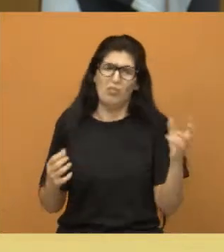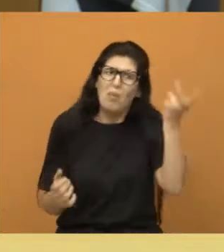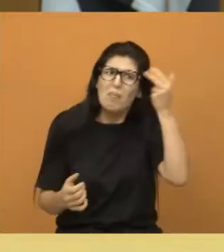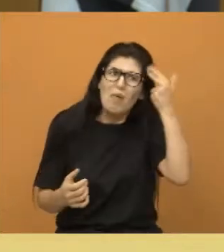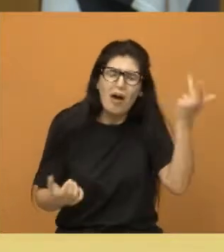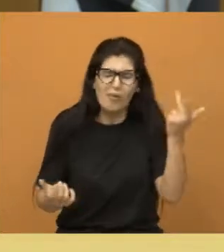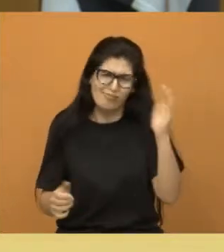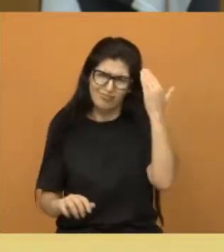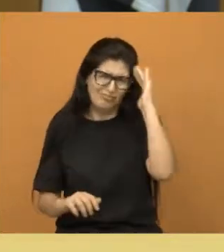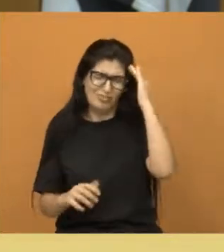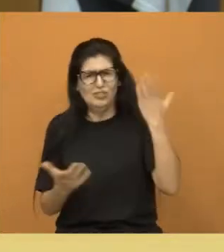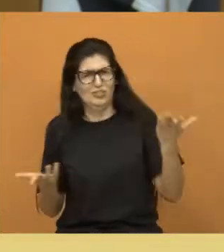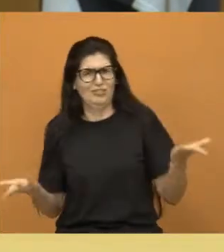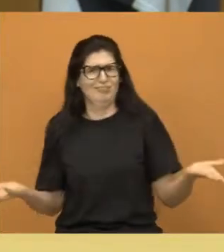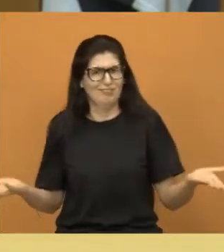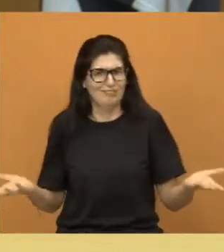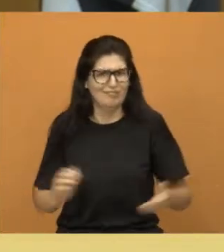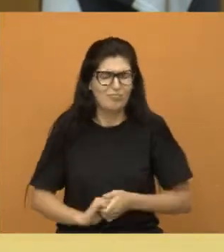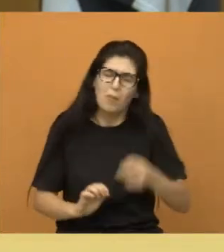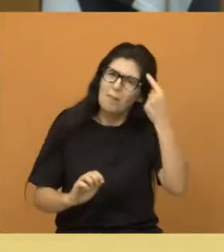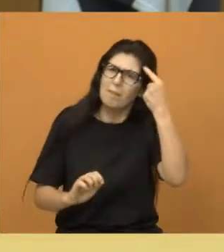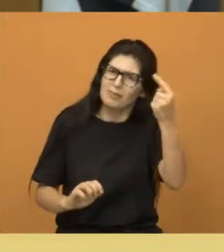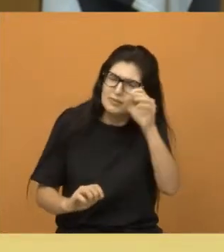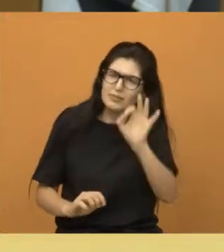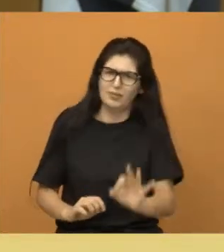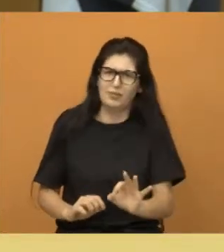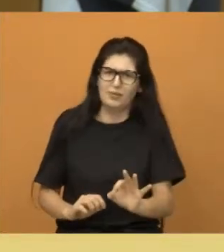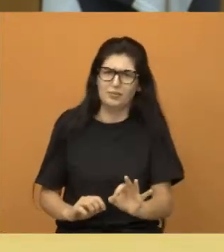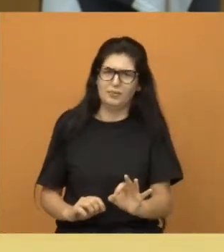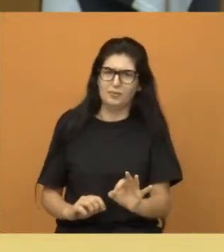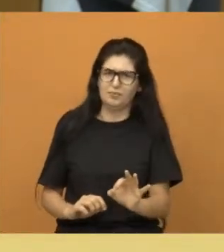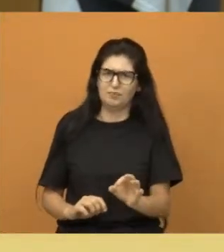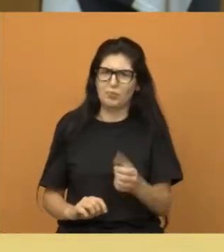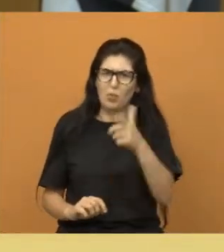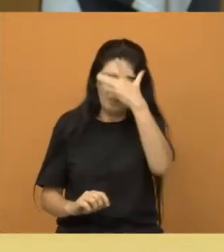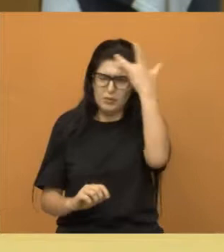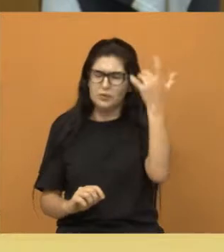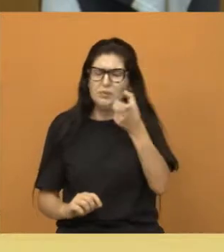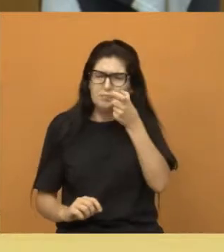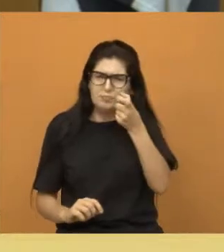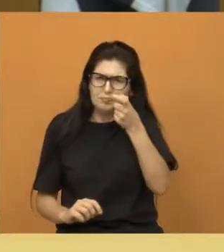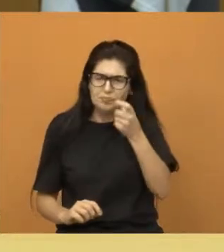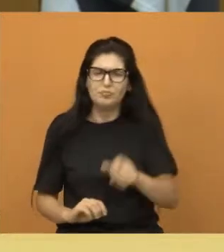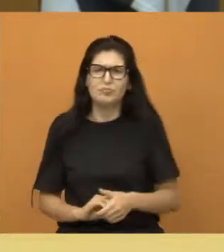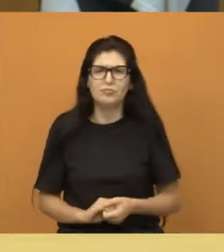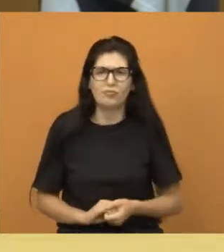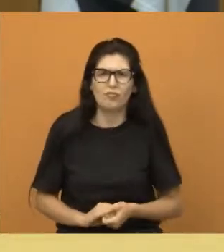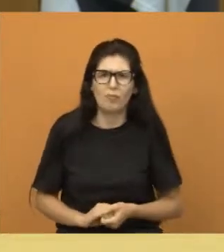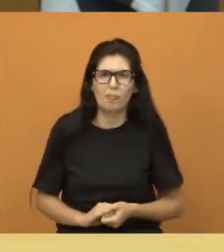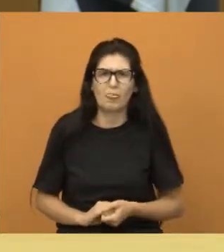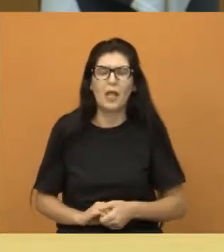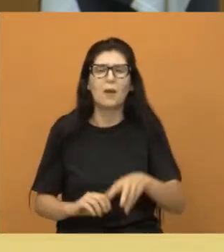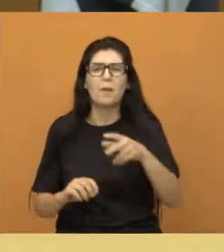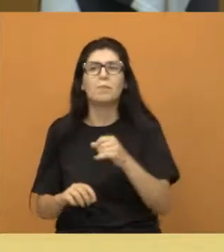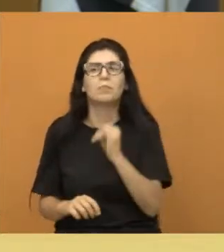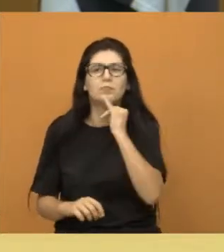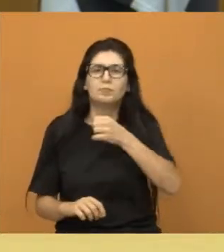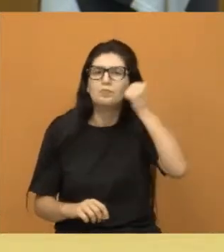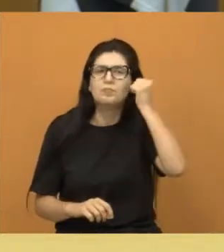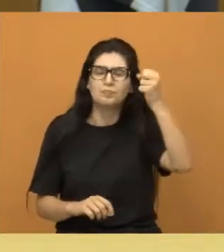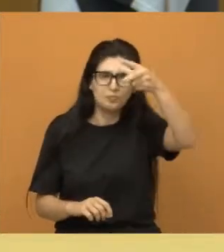nada. Pensa comigo, você que está me assistindo. Olha a justificativa, vou continuar aqui,